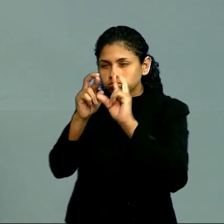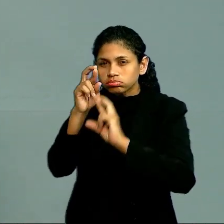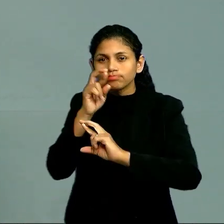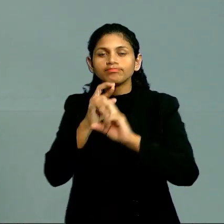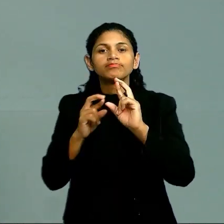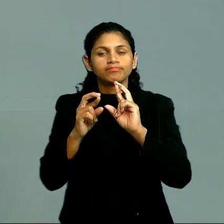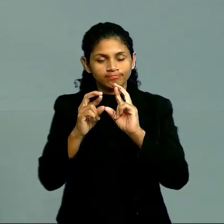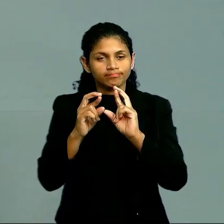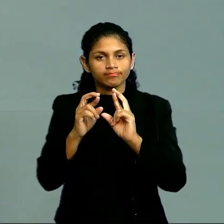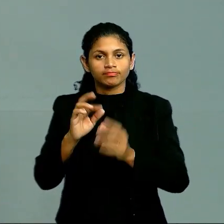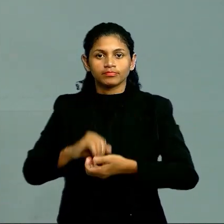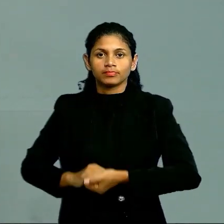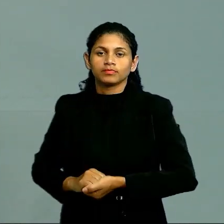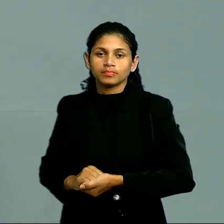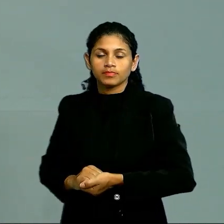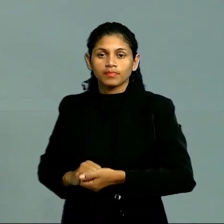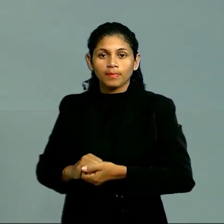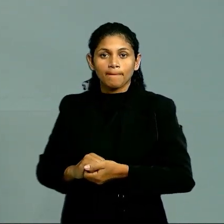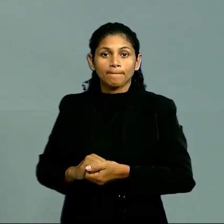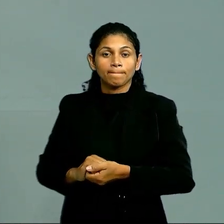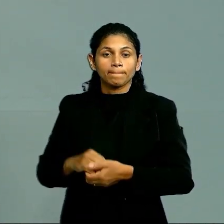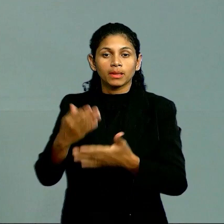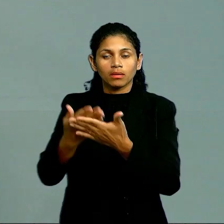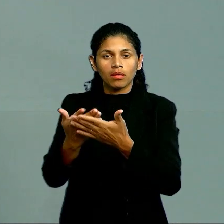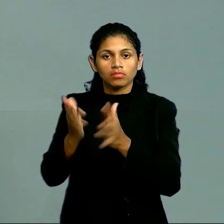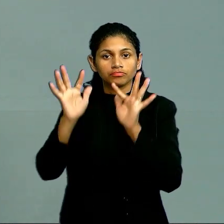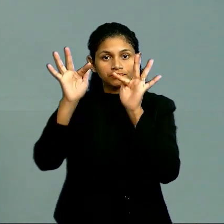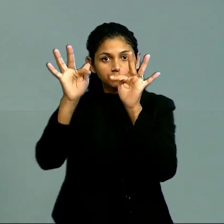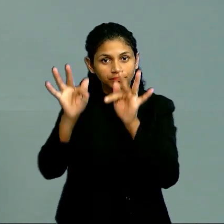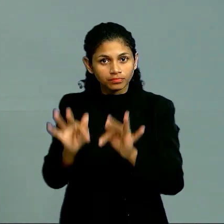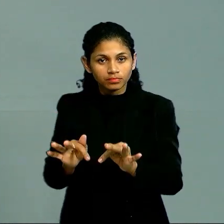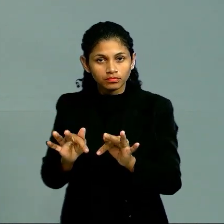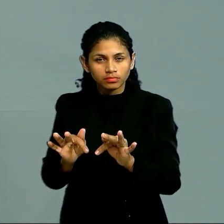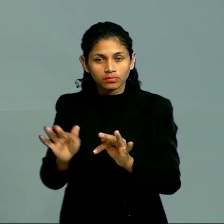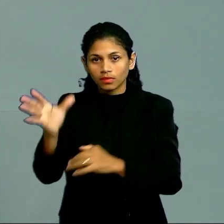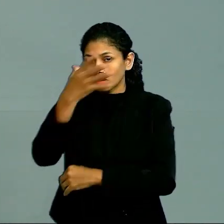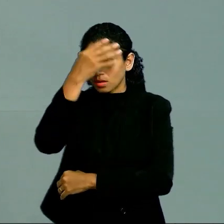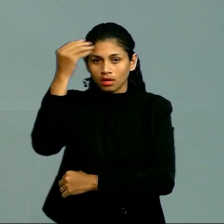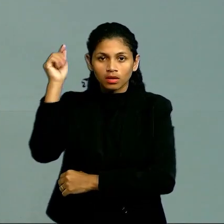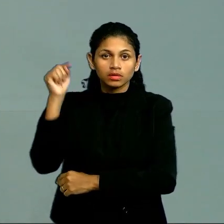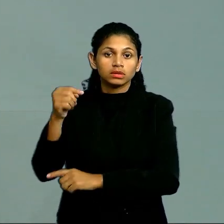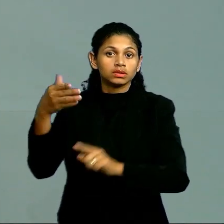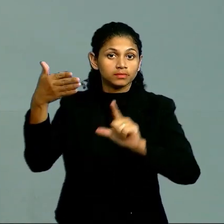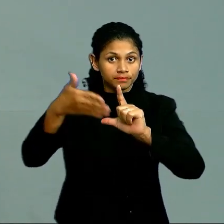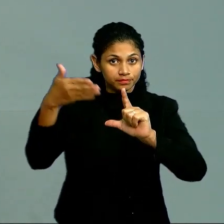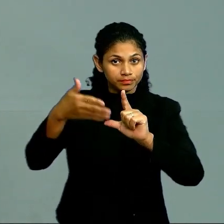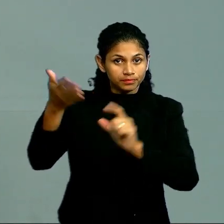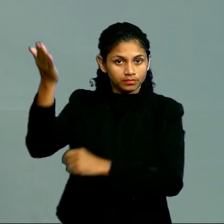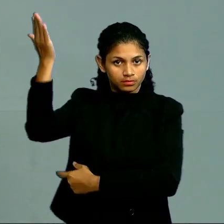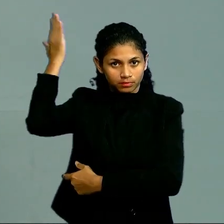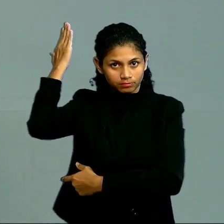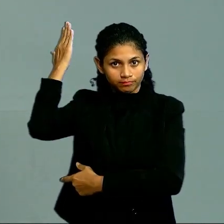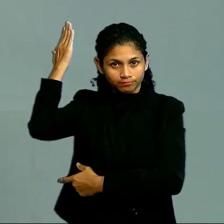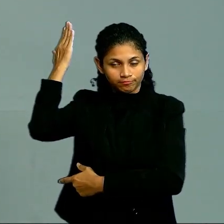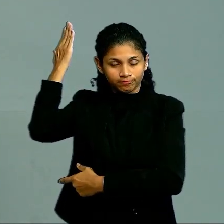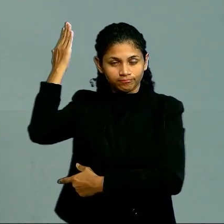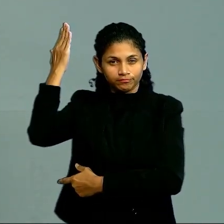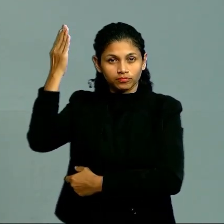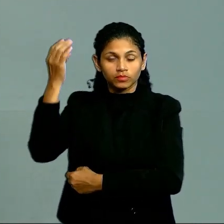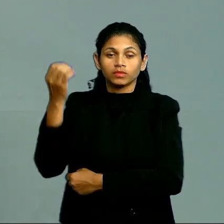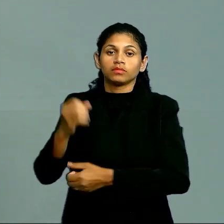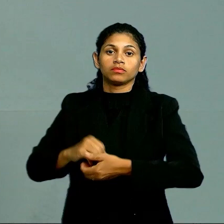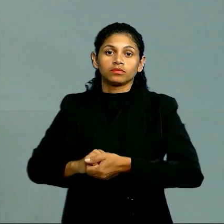certo? Bom, pessoal, então a nossa aula se encerra por aqui. Não esqueça de acessar as nossas plataformas para vocês ficarem por